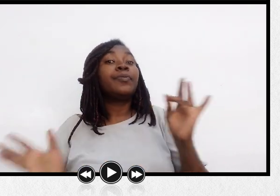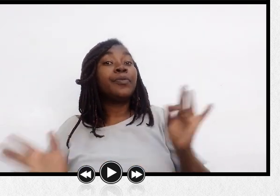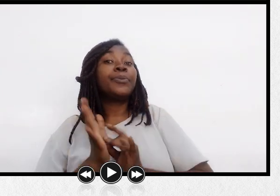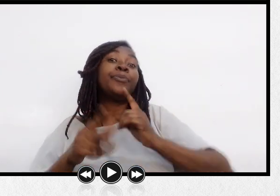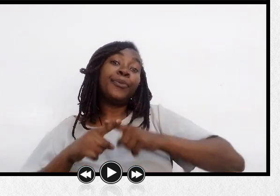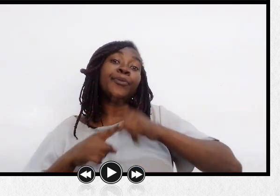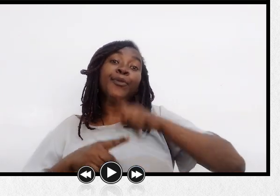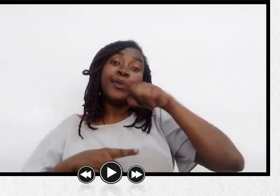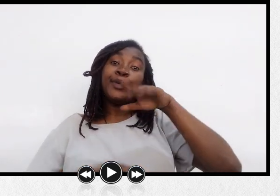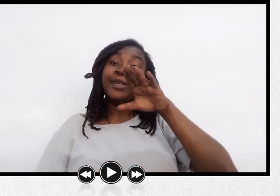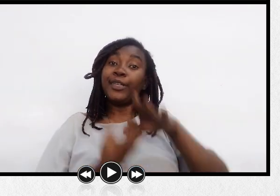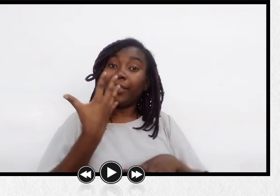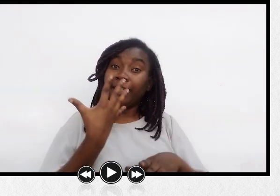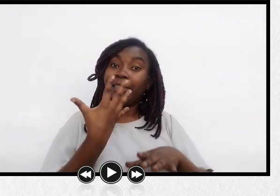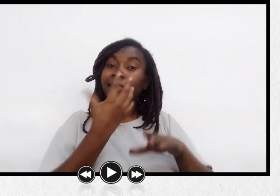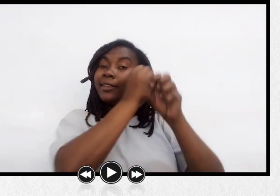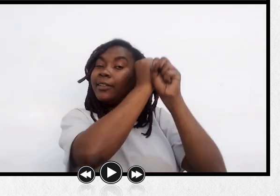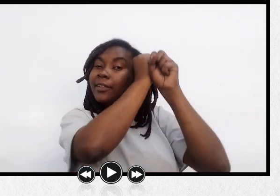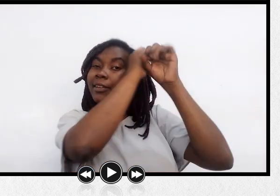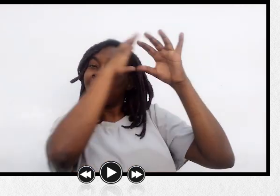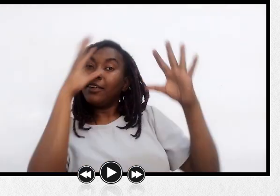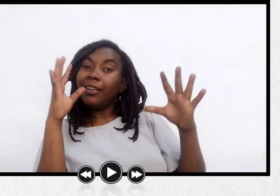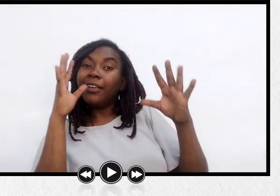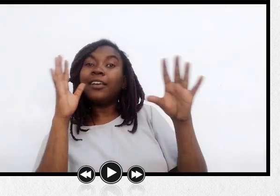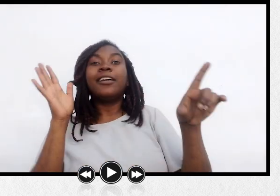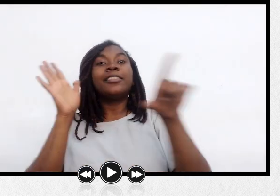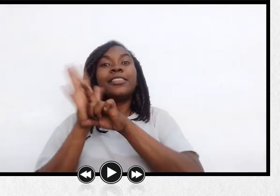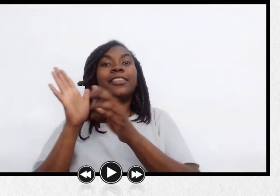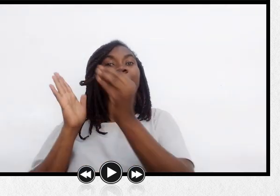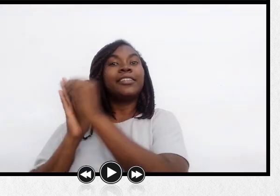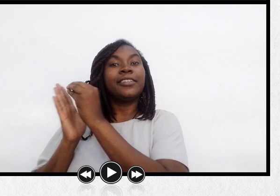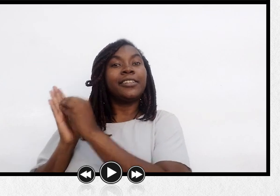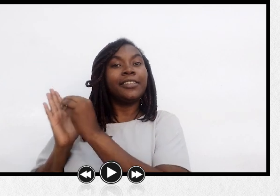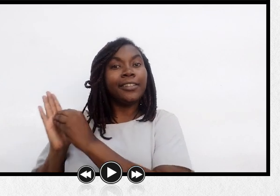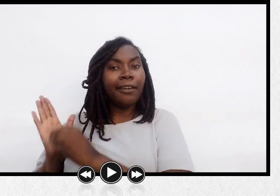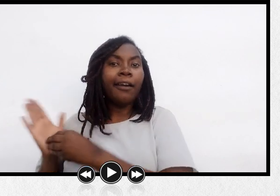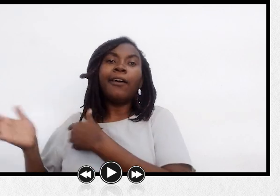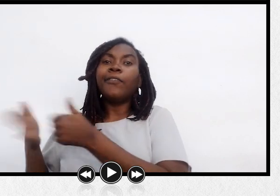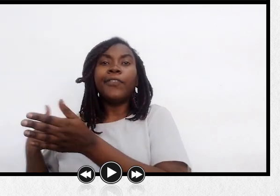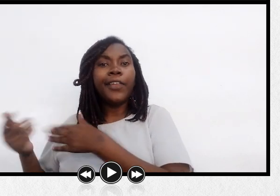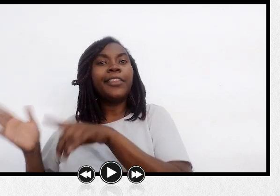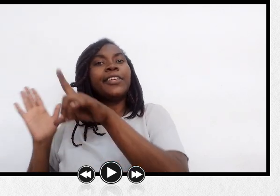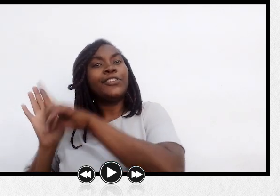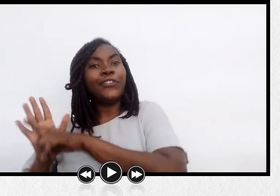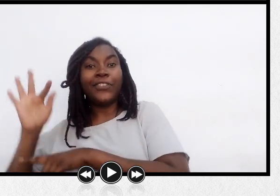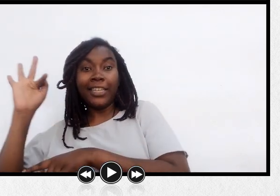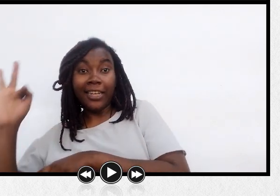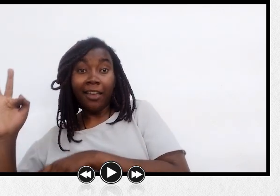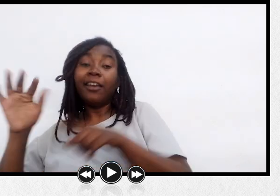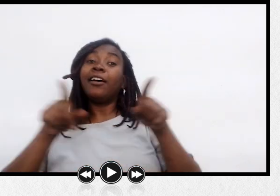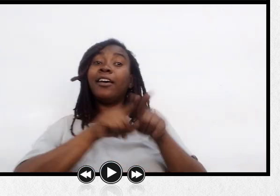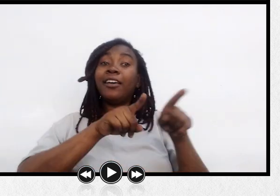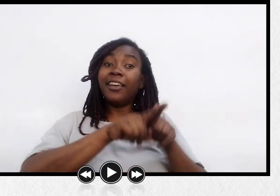porque são criados, estão previstos nas legislações, tanto na legislação federal, quanto